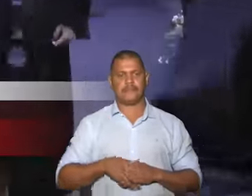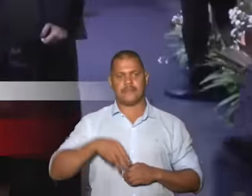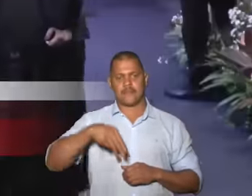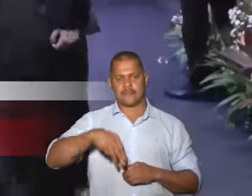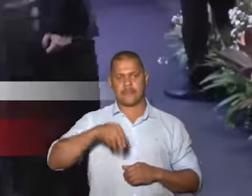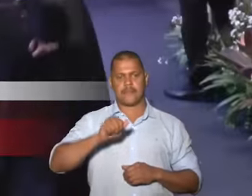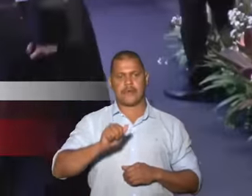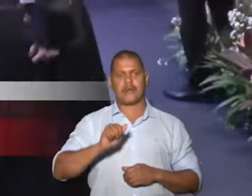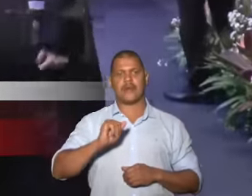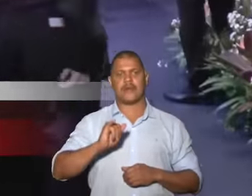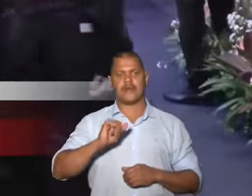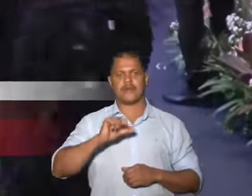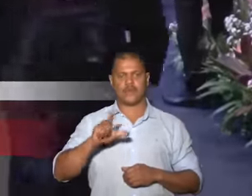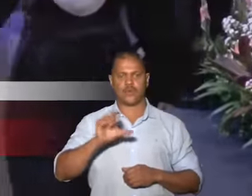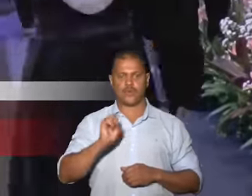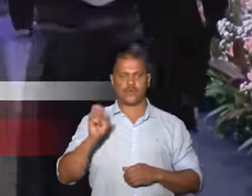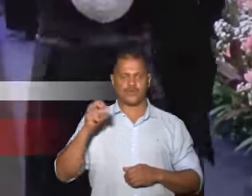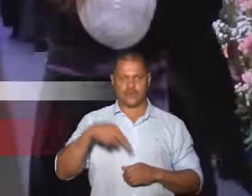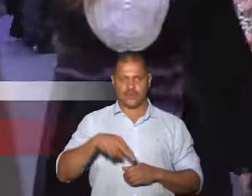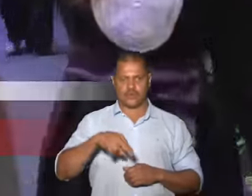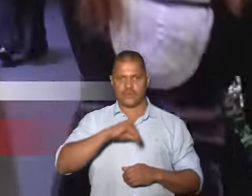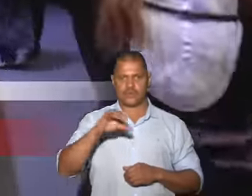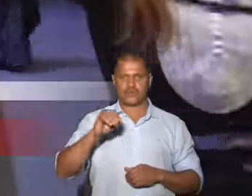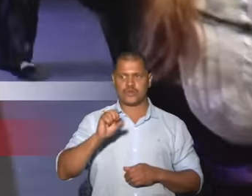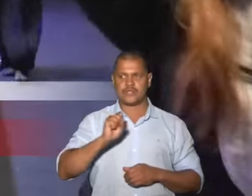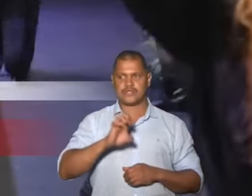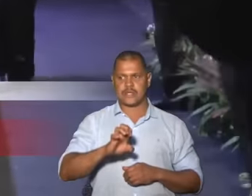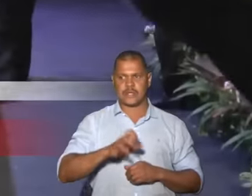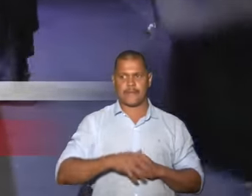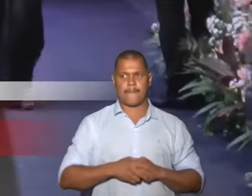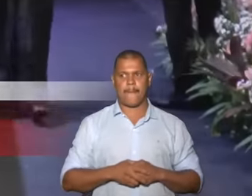Maílson José de Freitas,